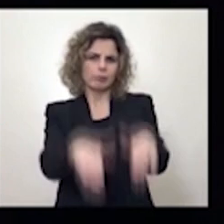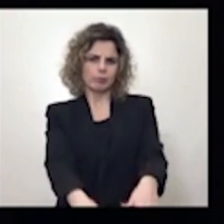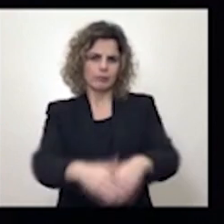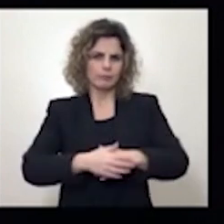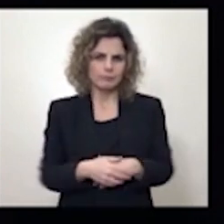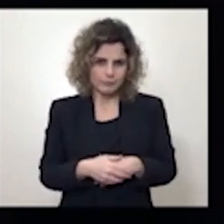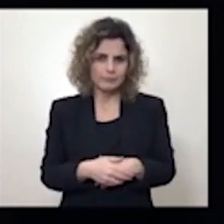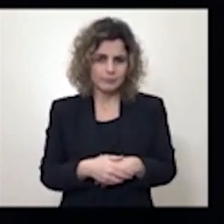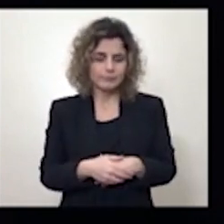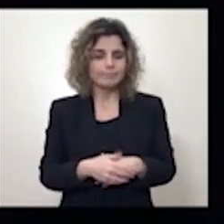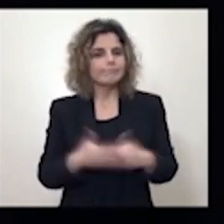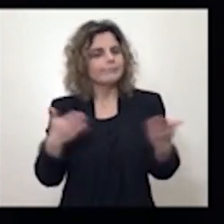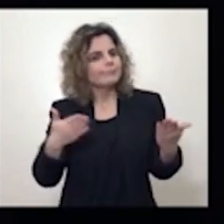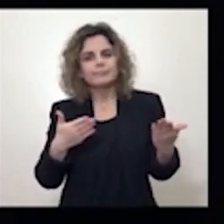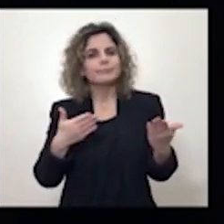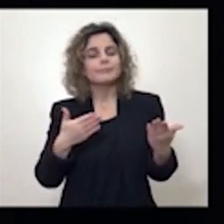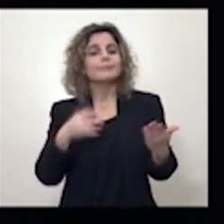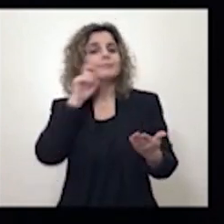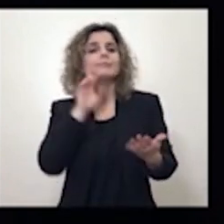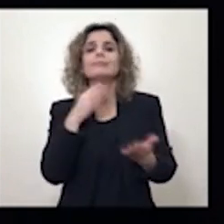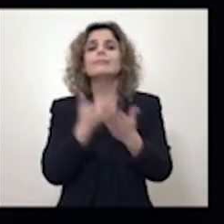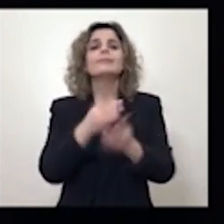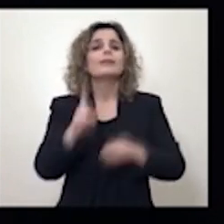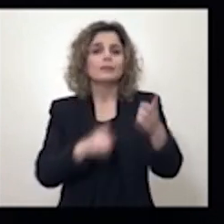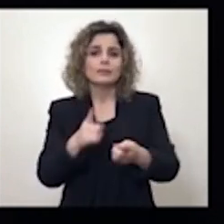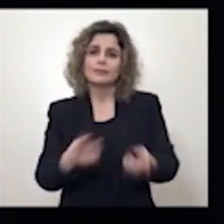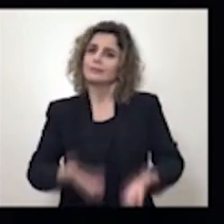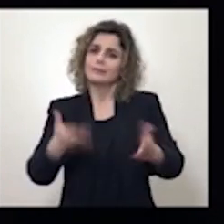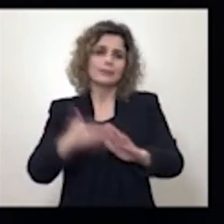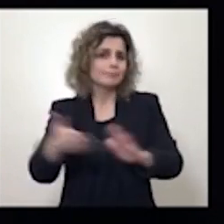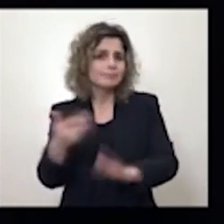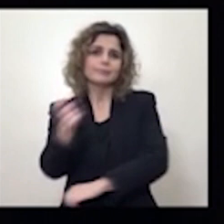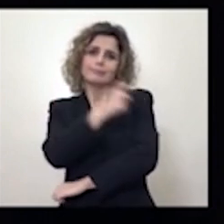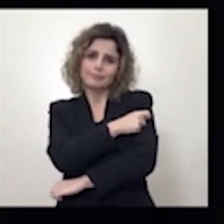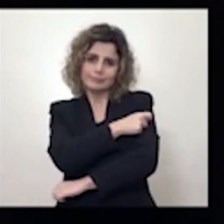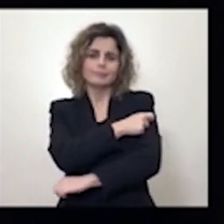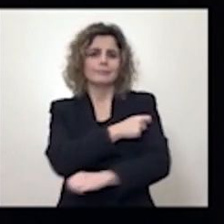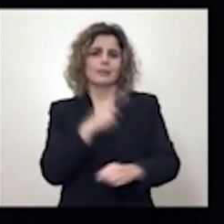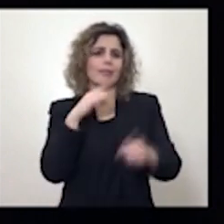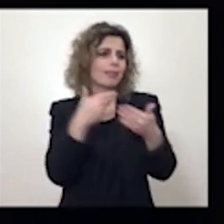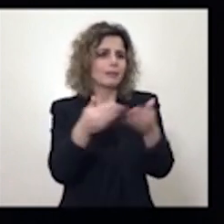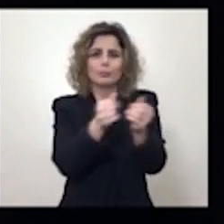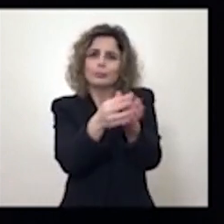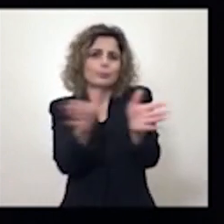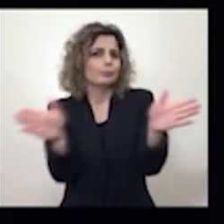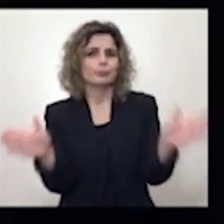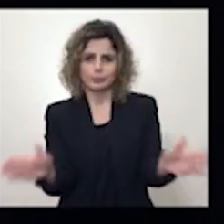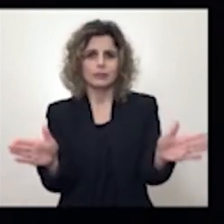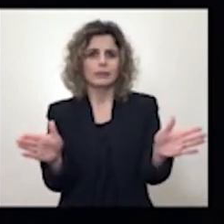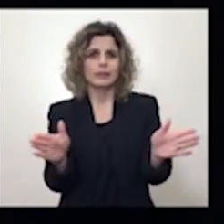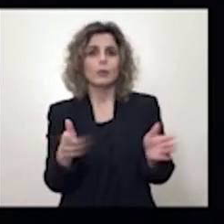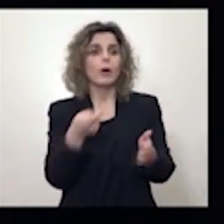Só importaria garantir a existência de vacinação mais rápida e ampla, que cobrisse o que se fosse